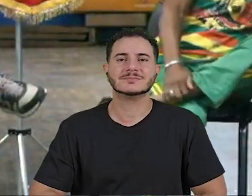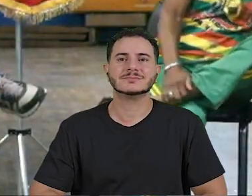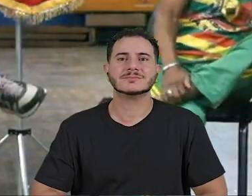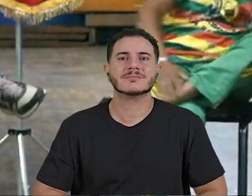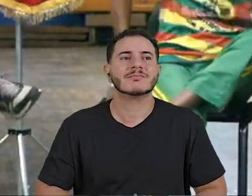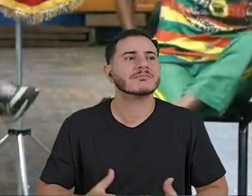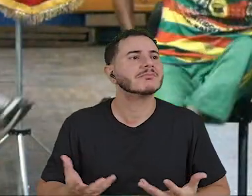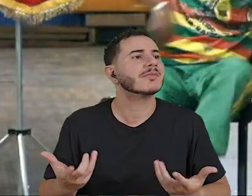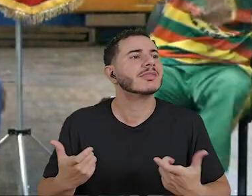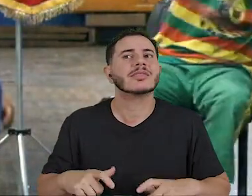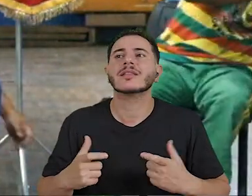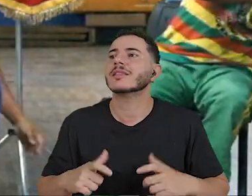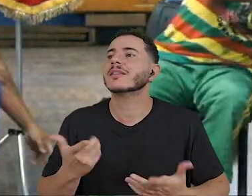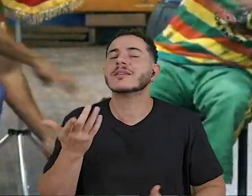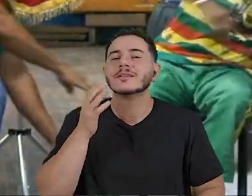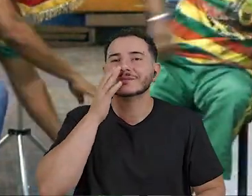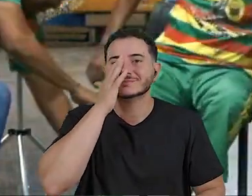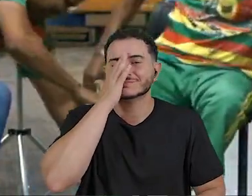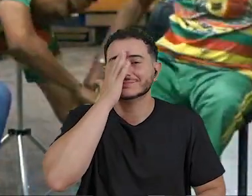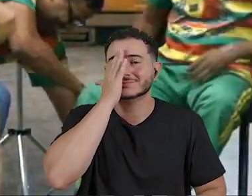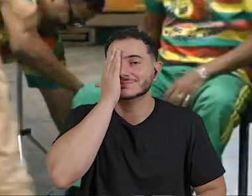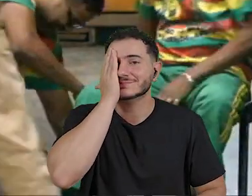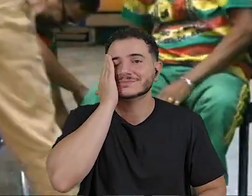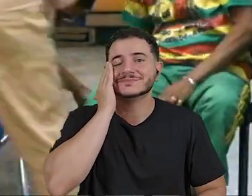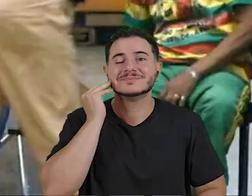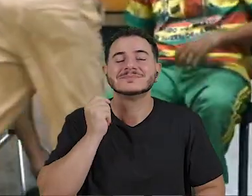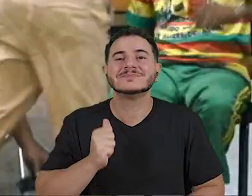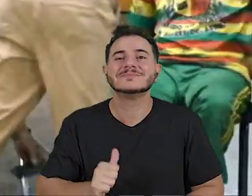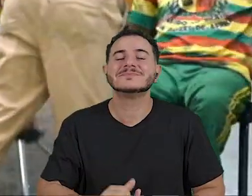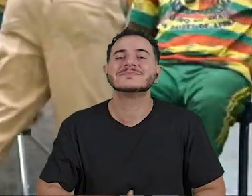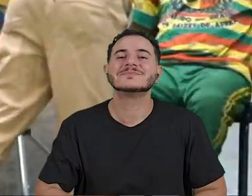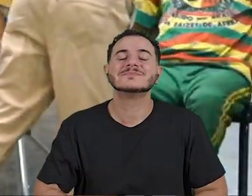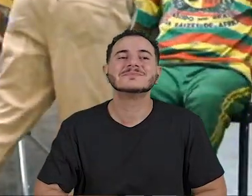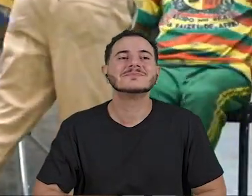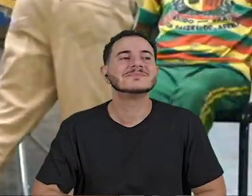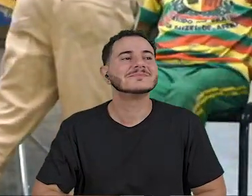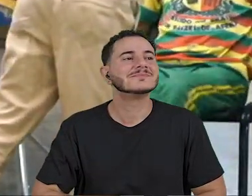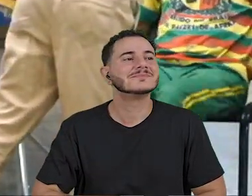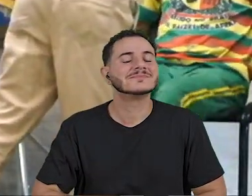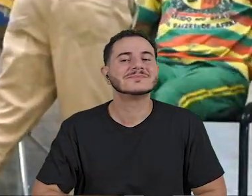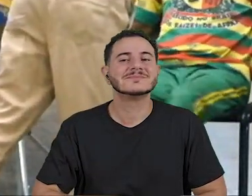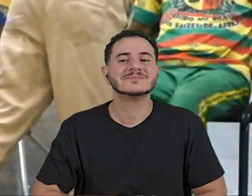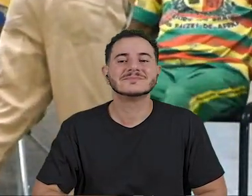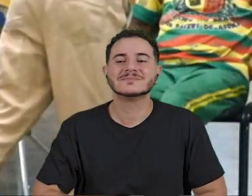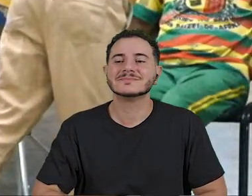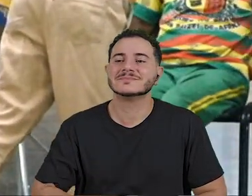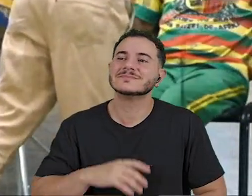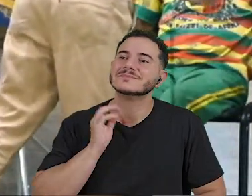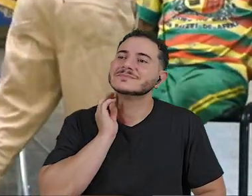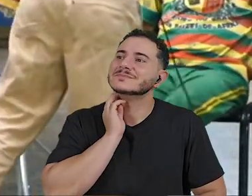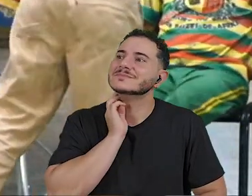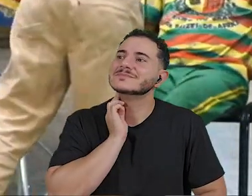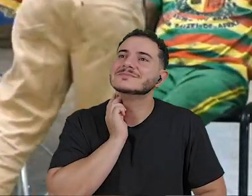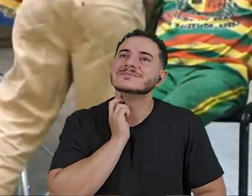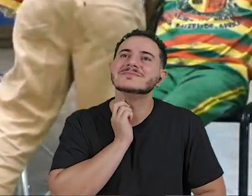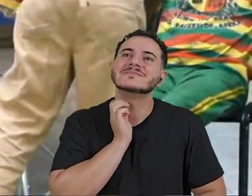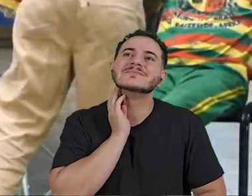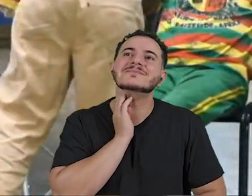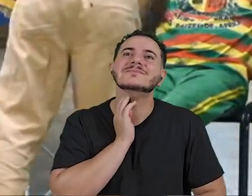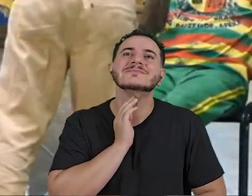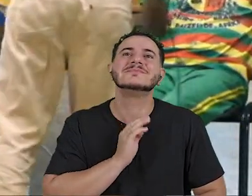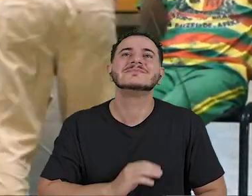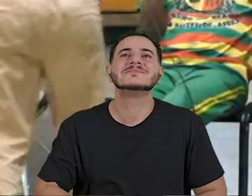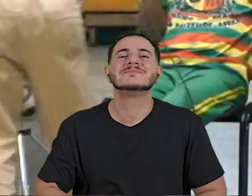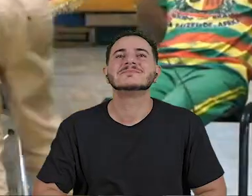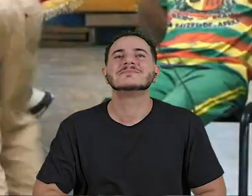Cadê vocês? Você mesmo. Eu vou para vocês. Ah, claro. Aqui